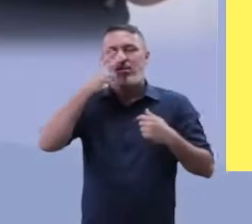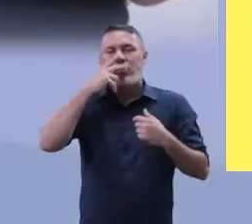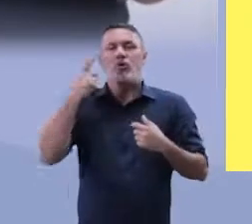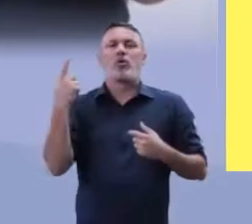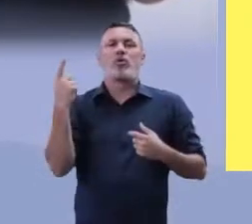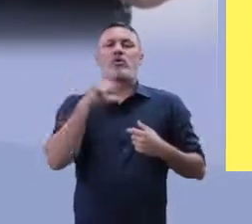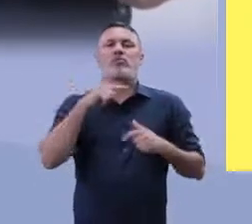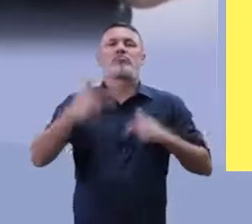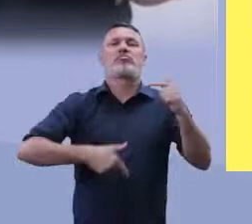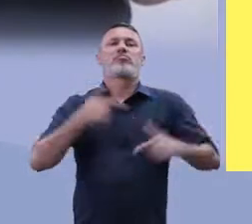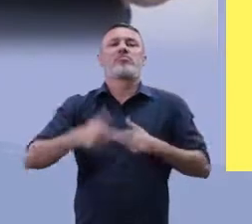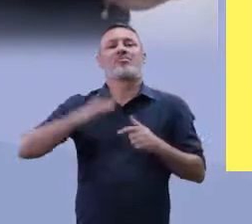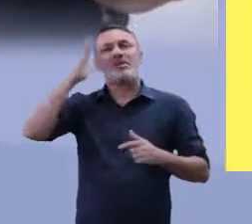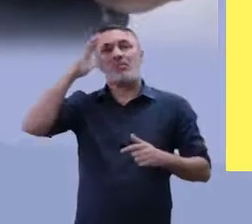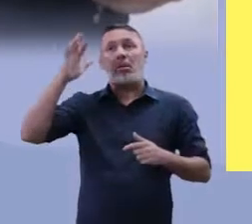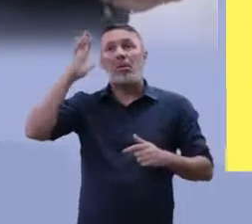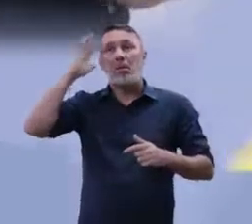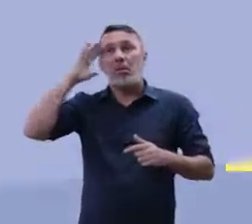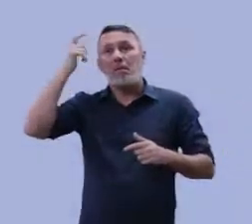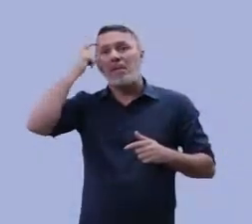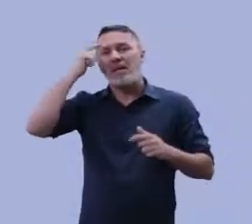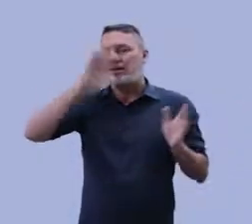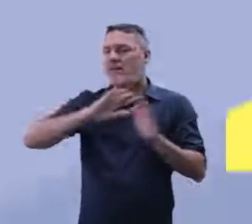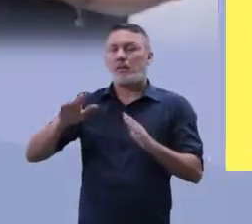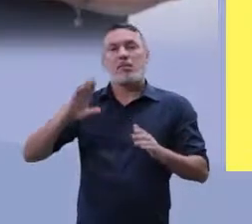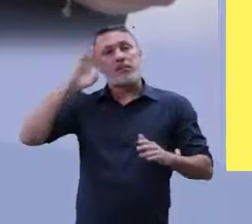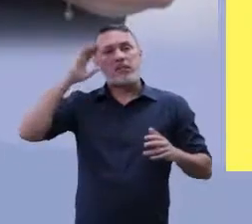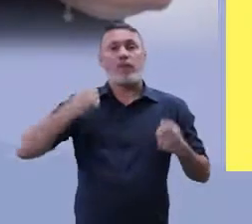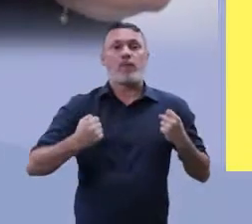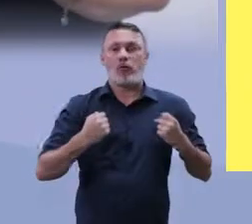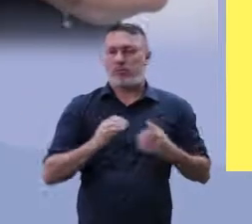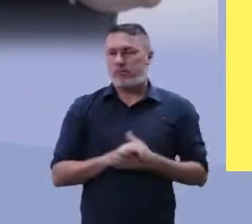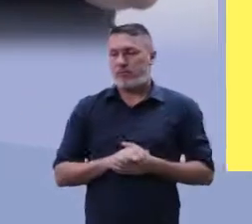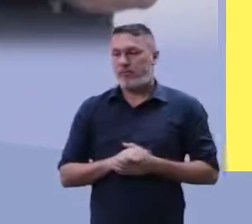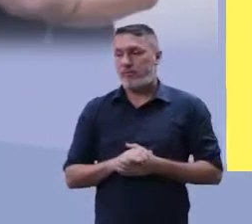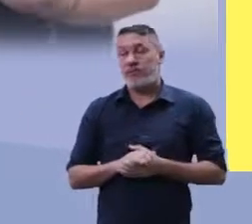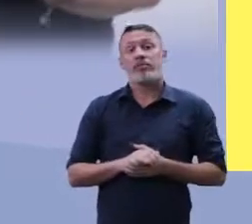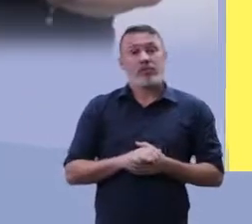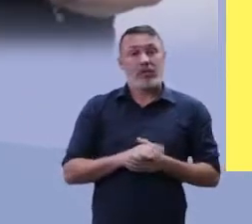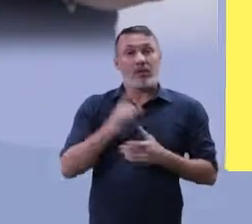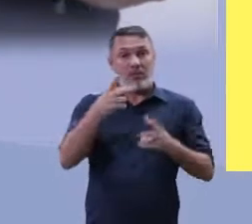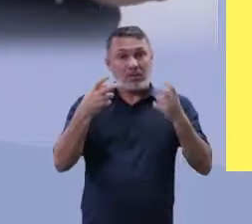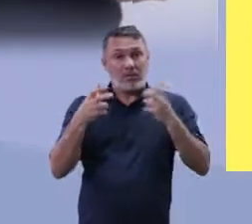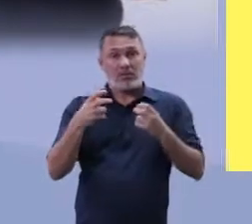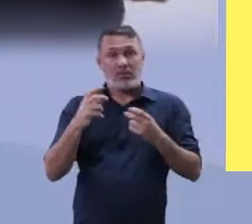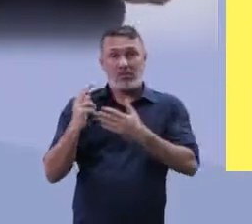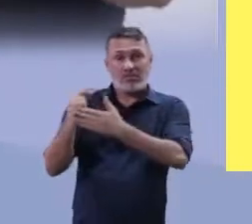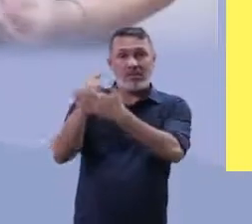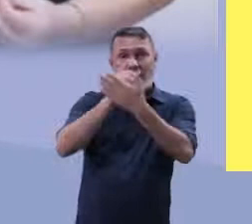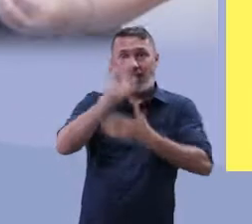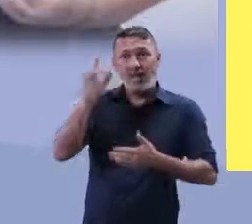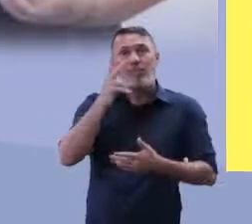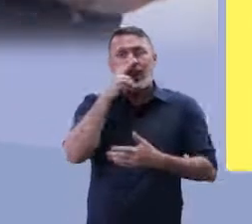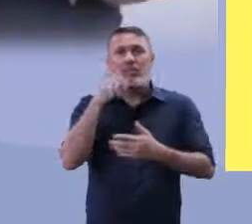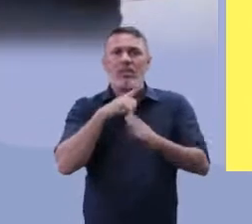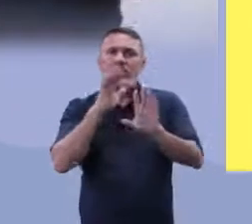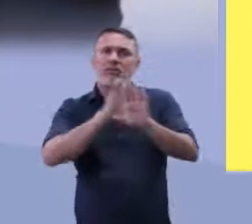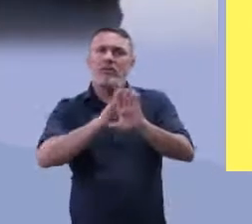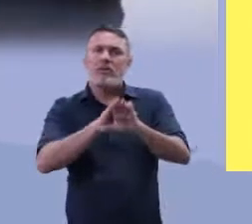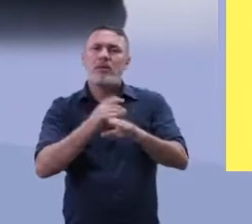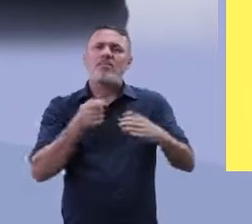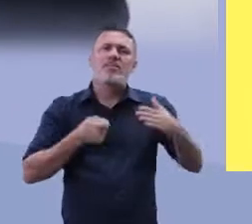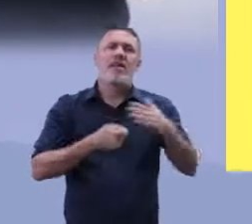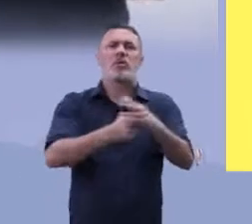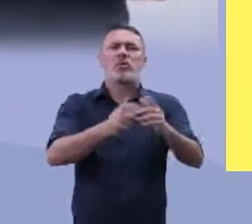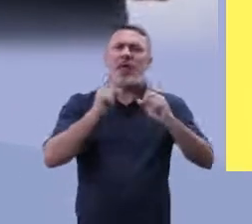que suportassem o trabalho braçal. Percebe então que o papel desse artista é a denúncia social, é